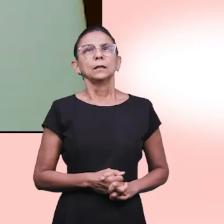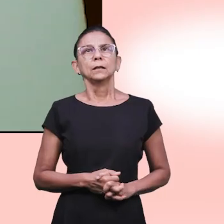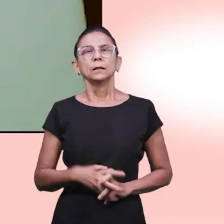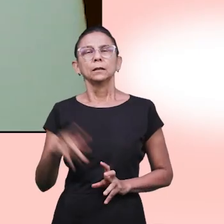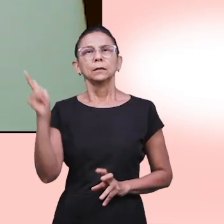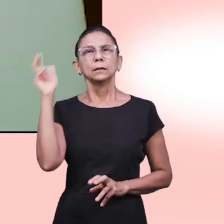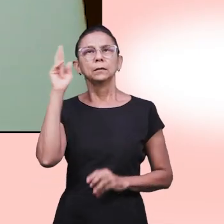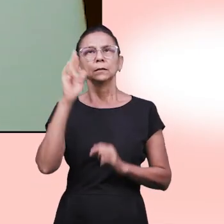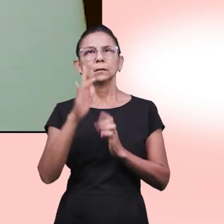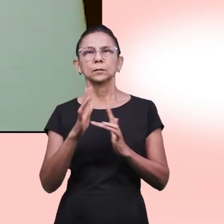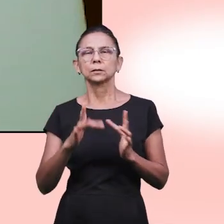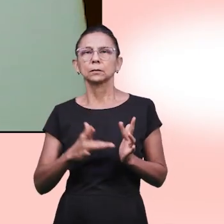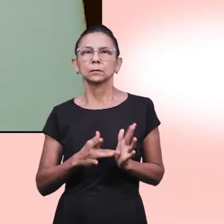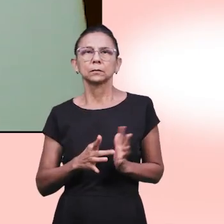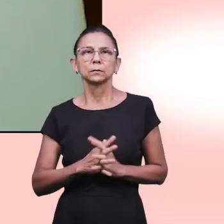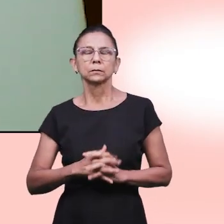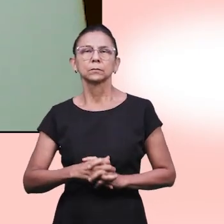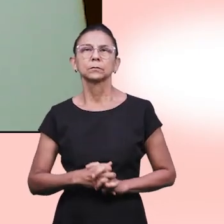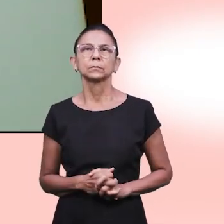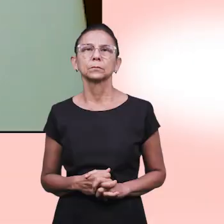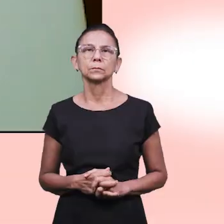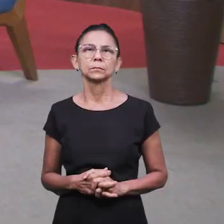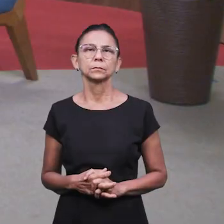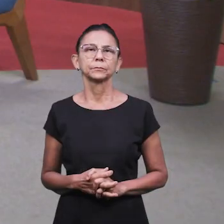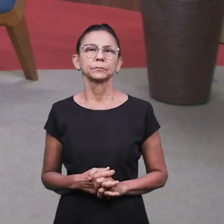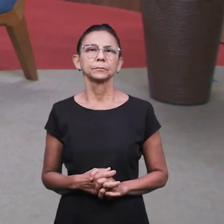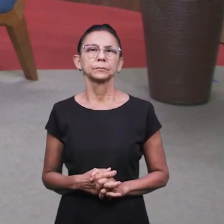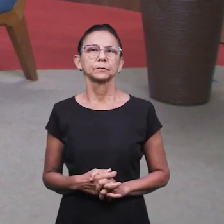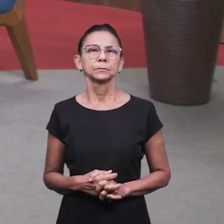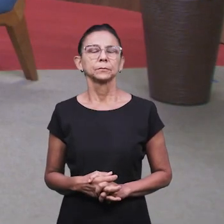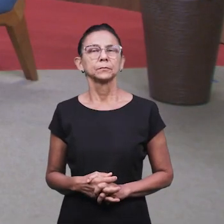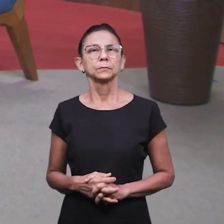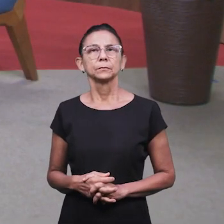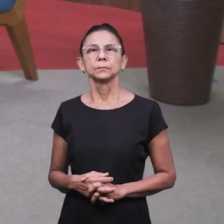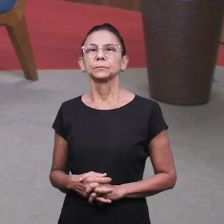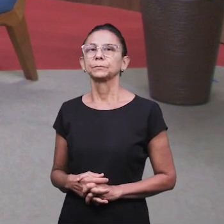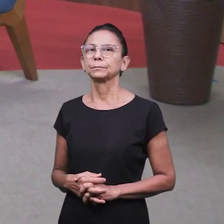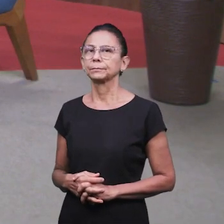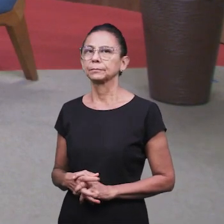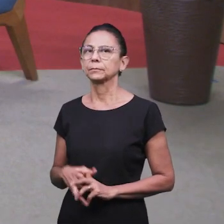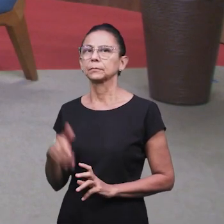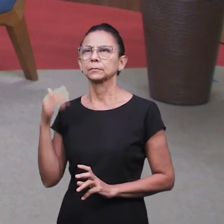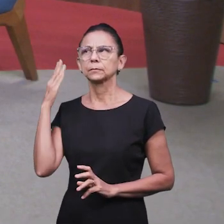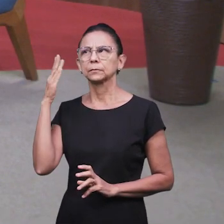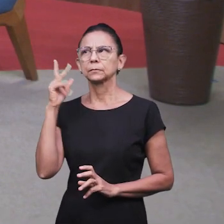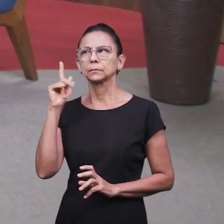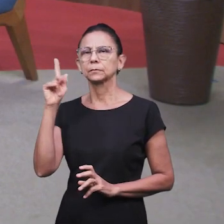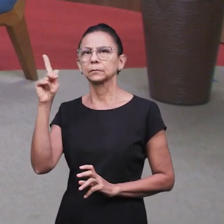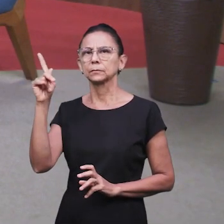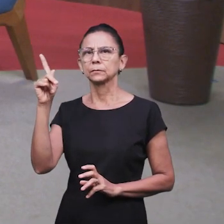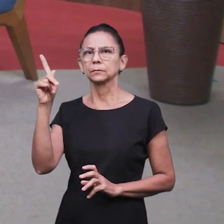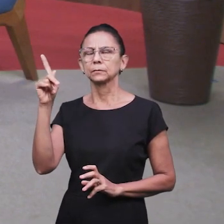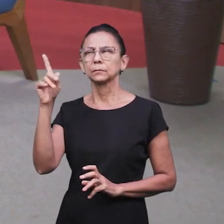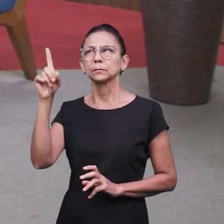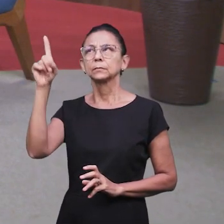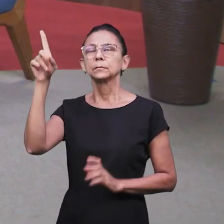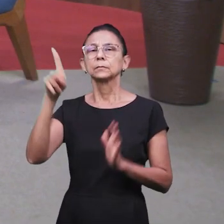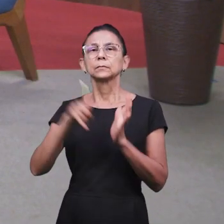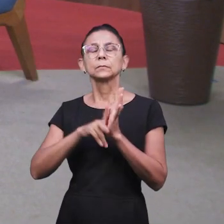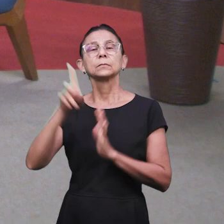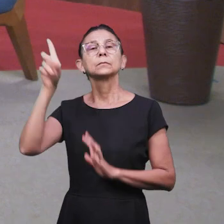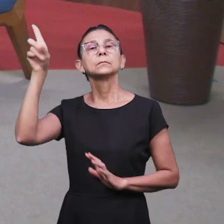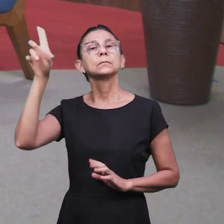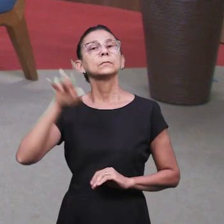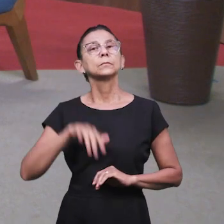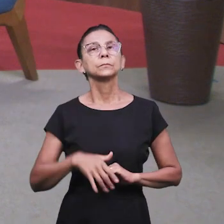nós. Eu me despeço de todos com a paz do Senhor. Esta é a mensagem eterna de Deus. Esse é